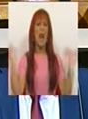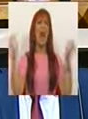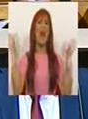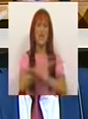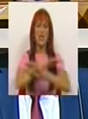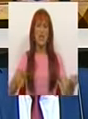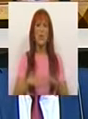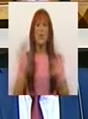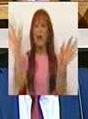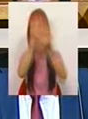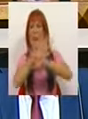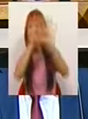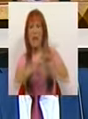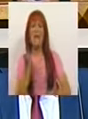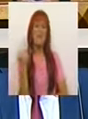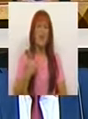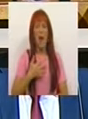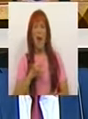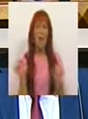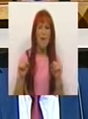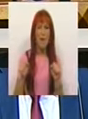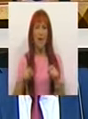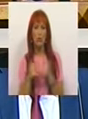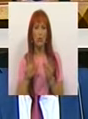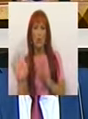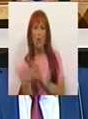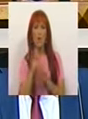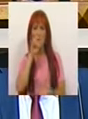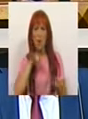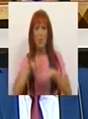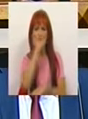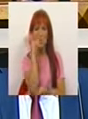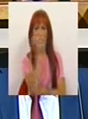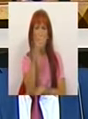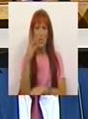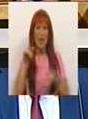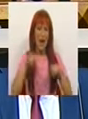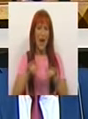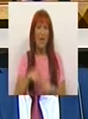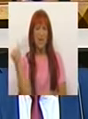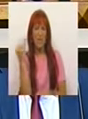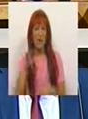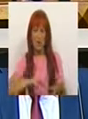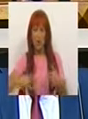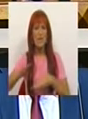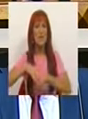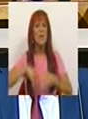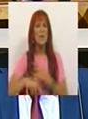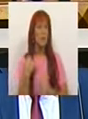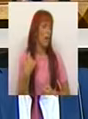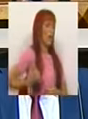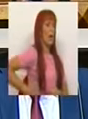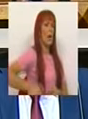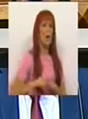propaganda, chega de encenações a fingir que pretende consensos em torno de uma política florestal. Esta pseudo-reforma foi feita de